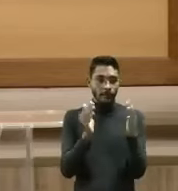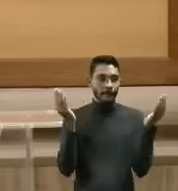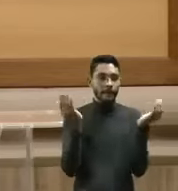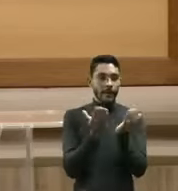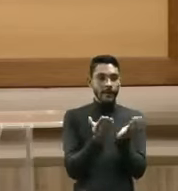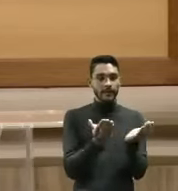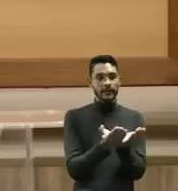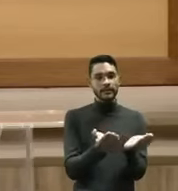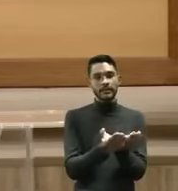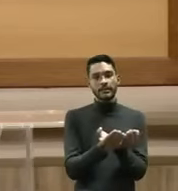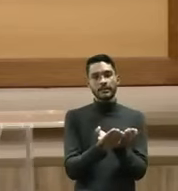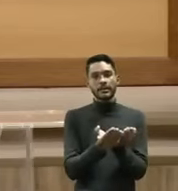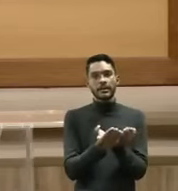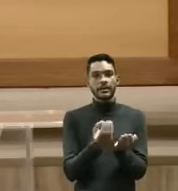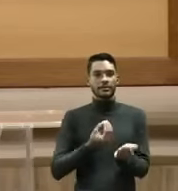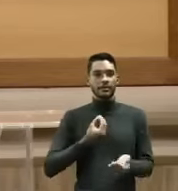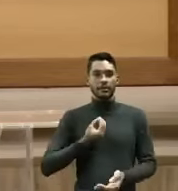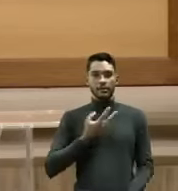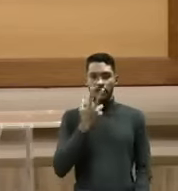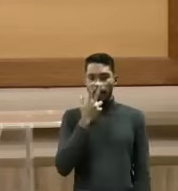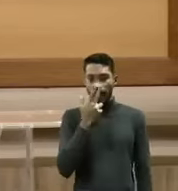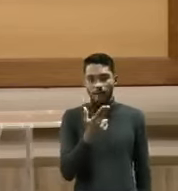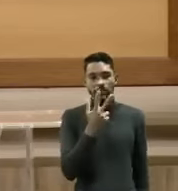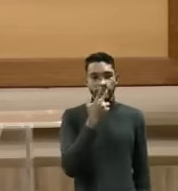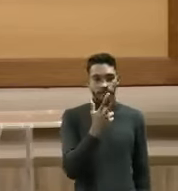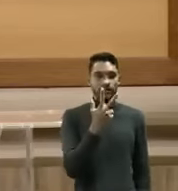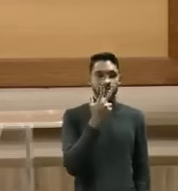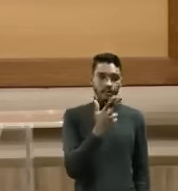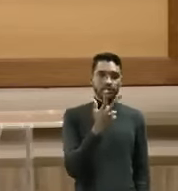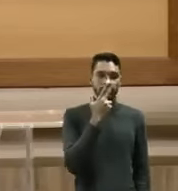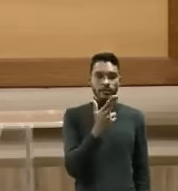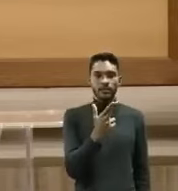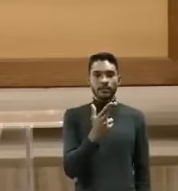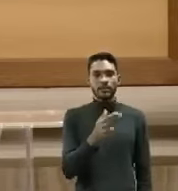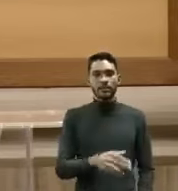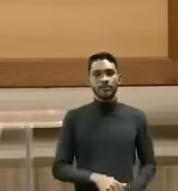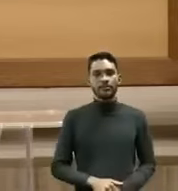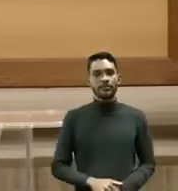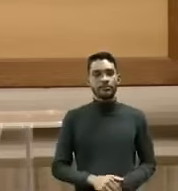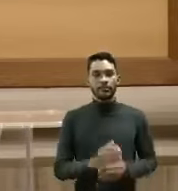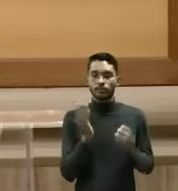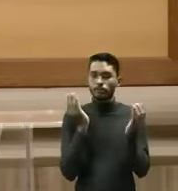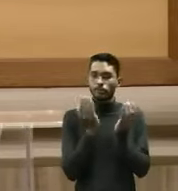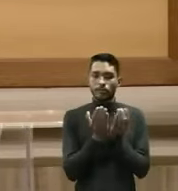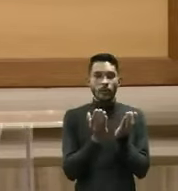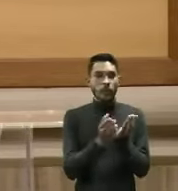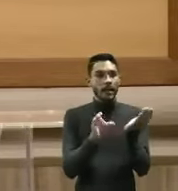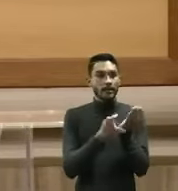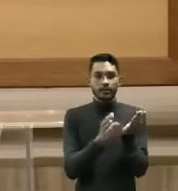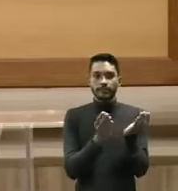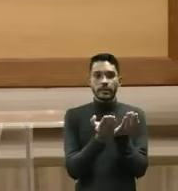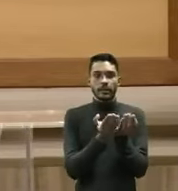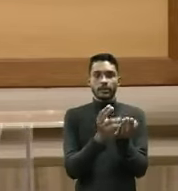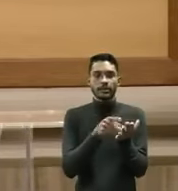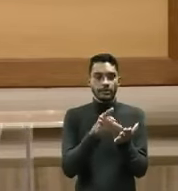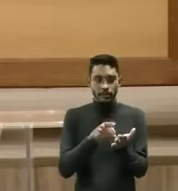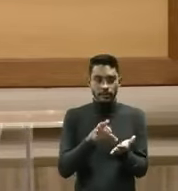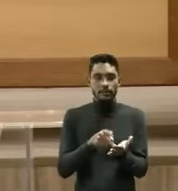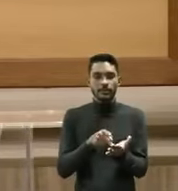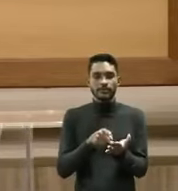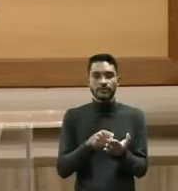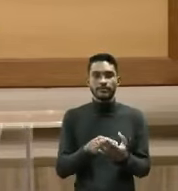todo crente eu estou dizendo isso aqui que eu nasci dentro da igreja eu não conheço um todos que vêm de seminário ou vem para dentro da